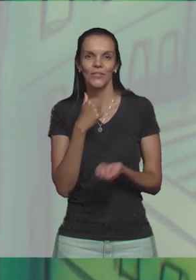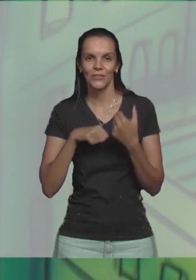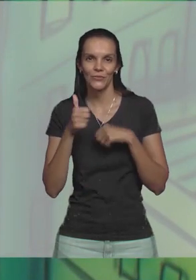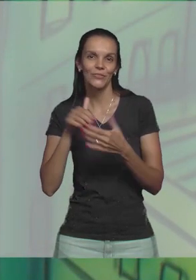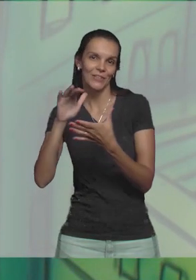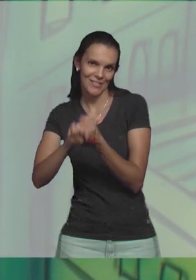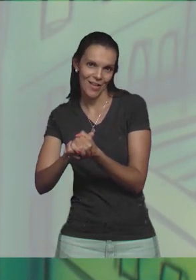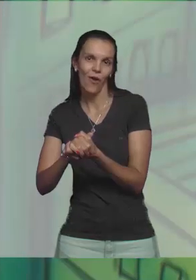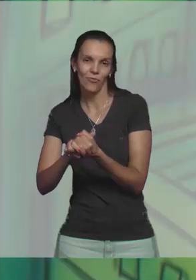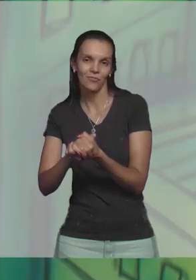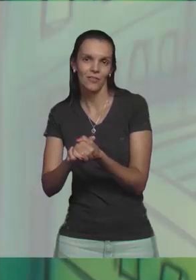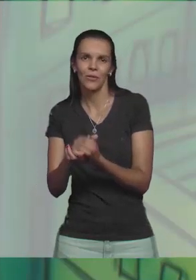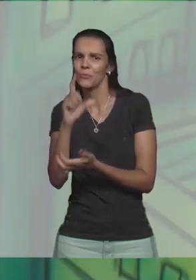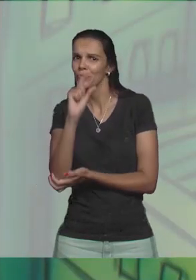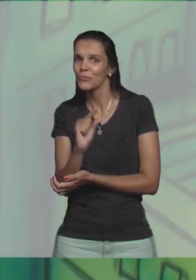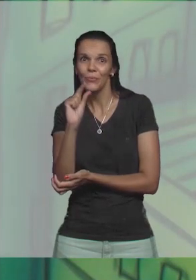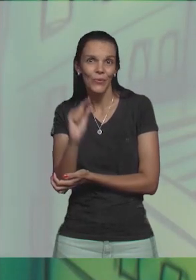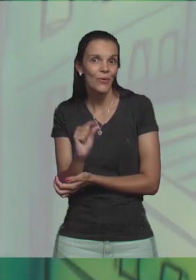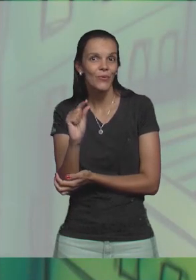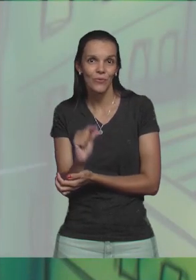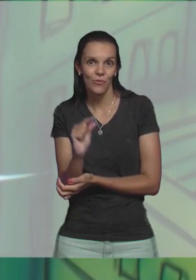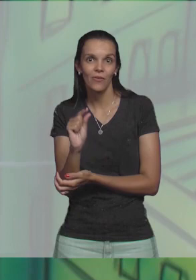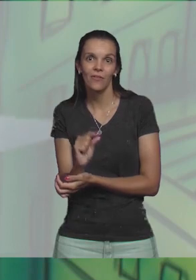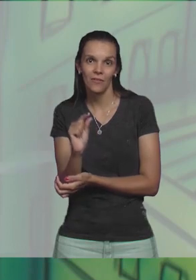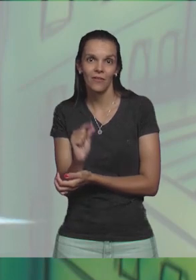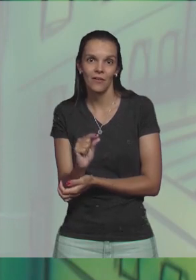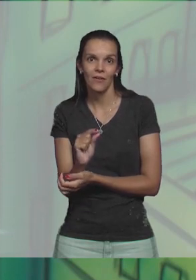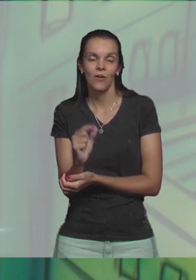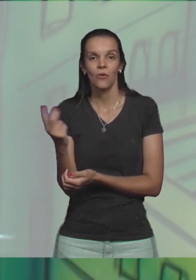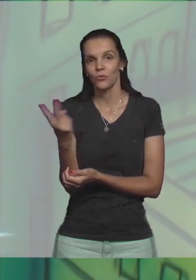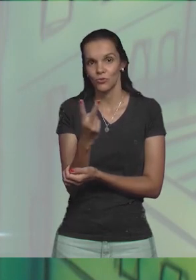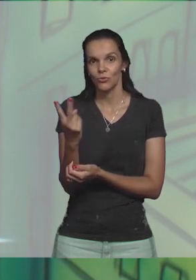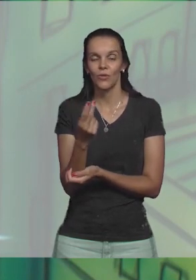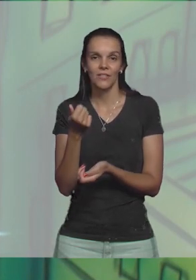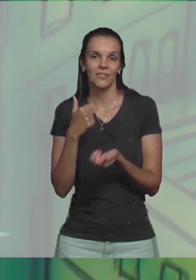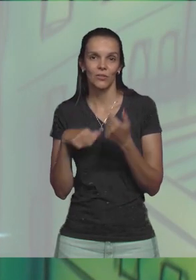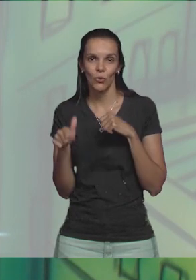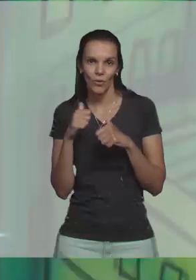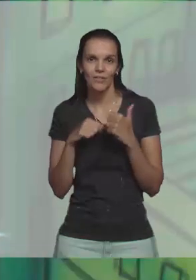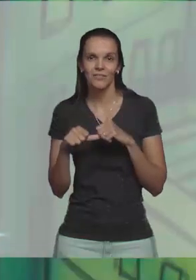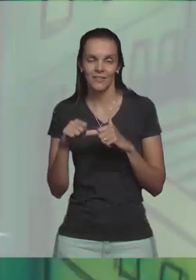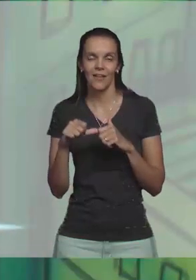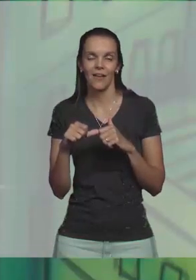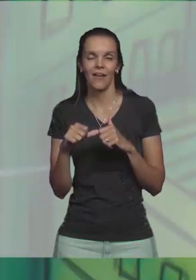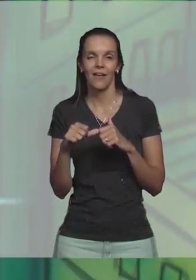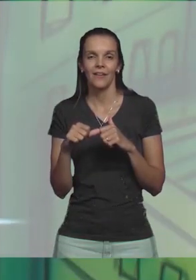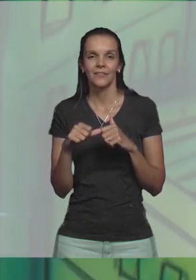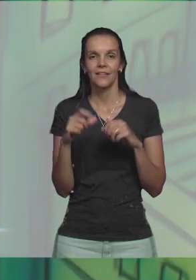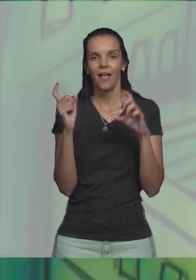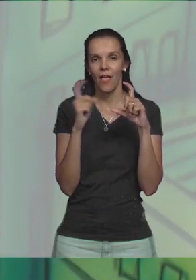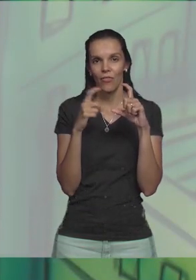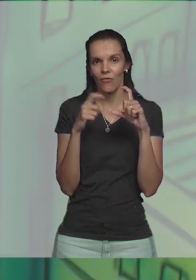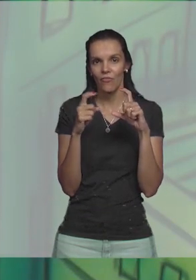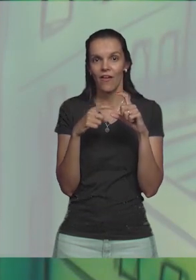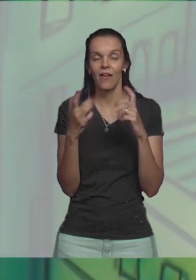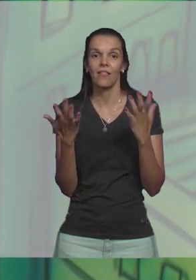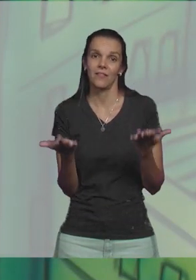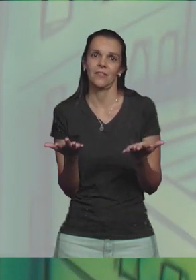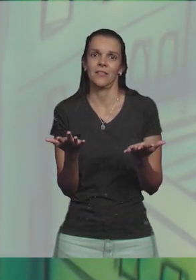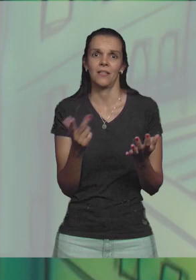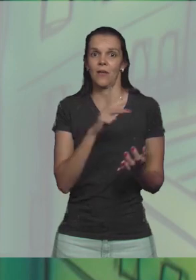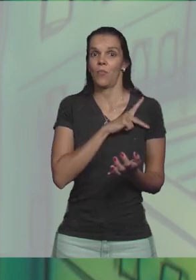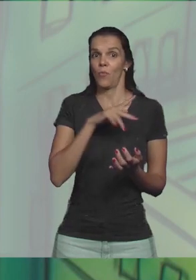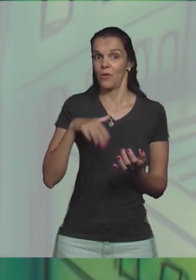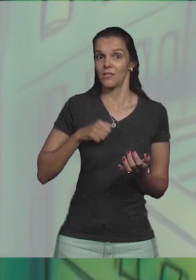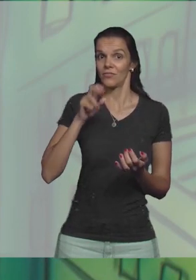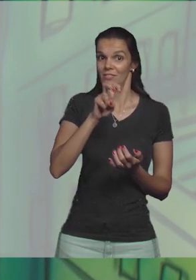e Lázaro, é muito pouco um casal protagonista para uma população que corresponde a